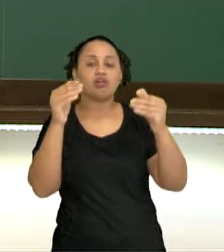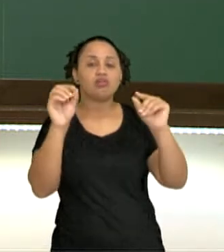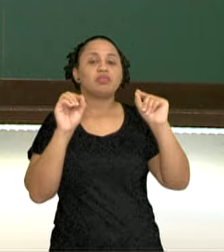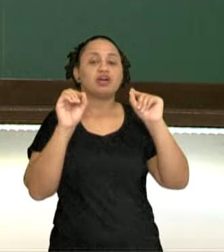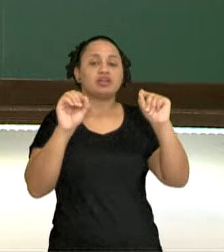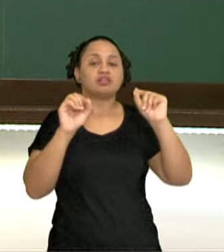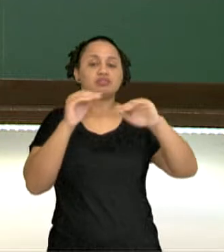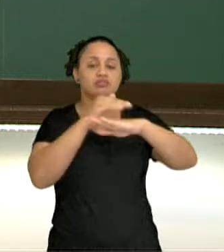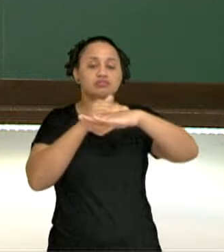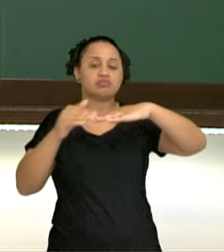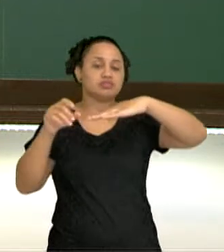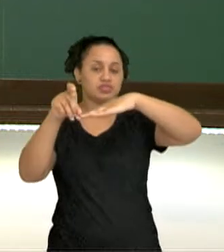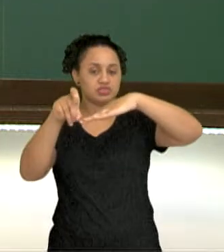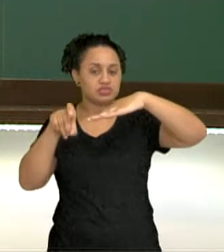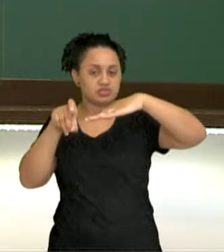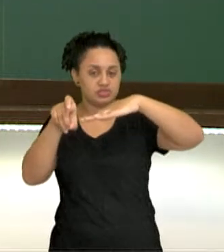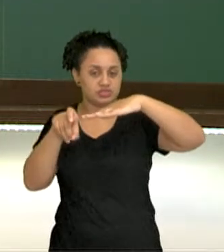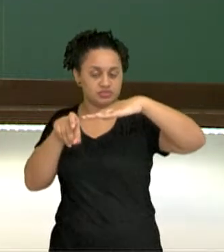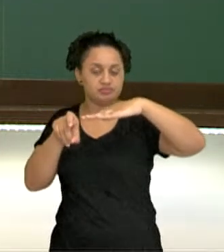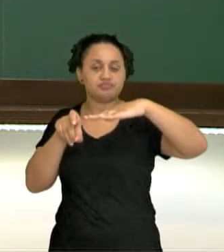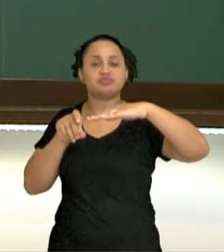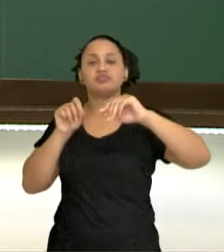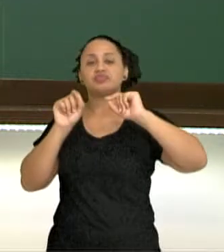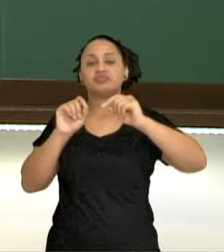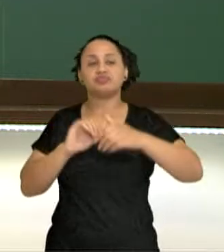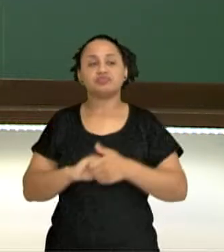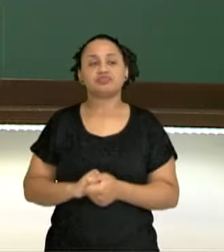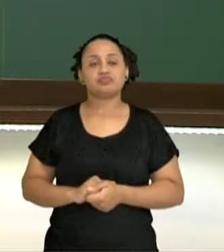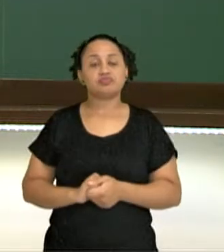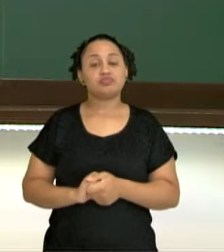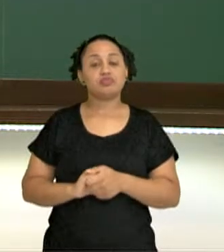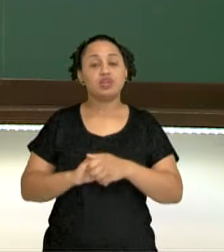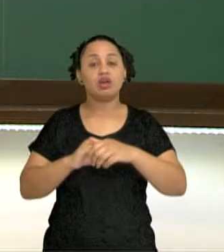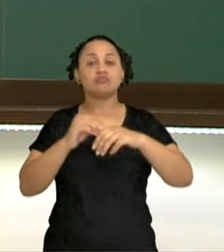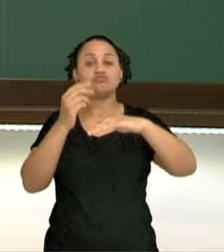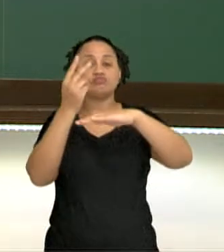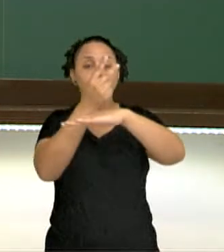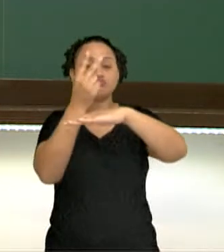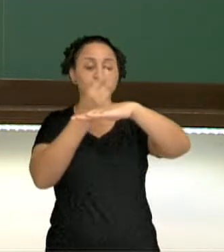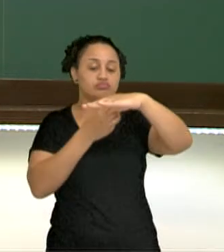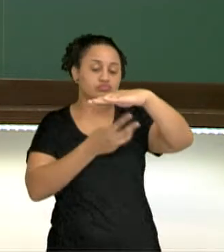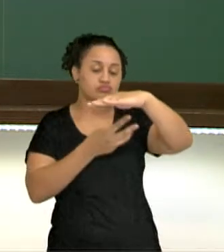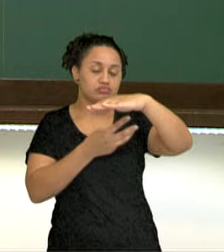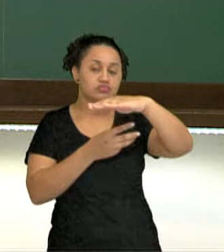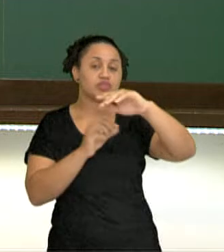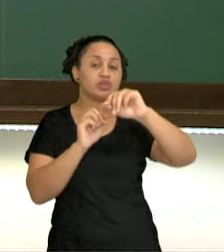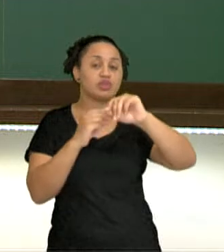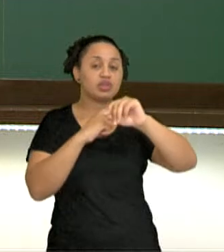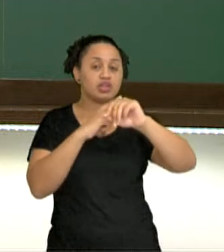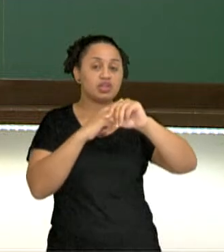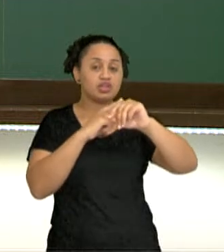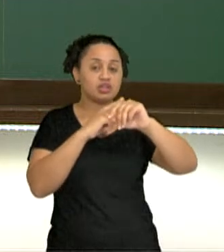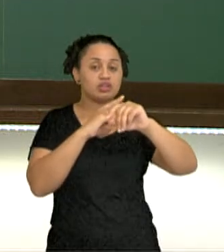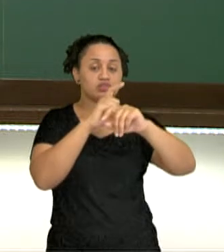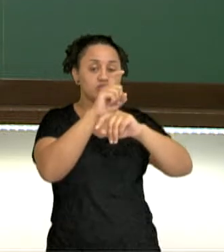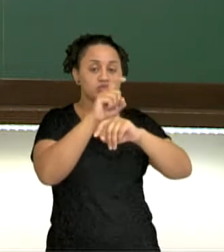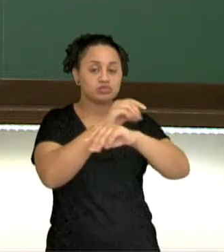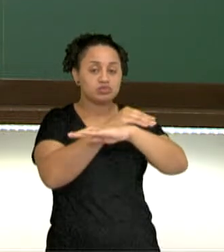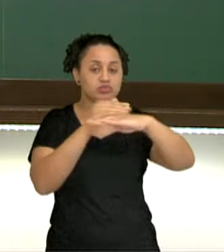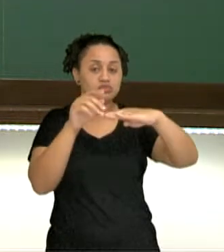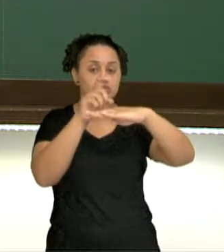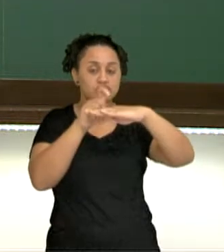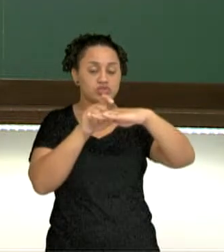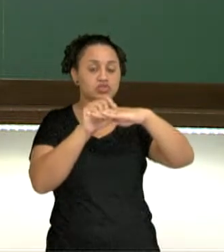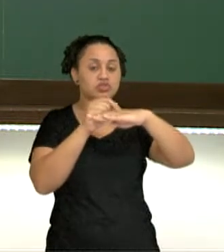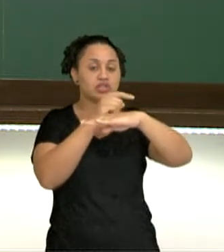eixo x. Lá no segundo e no terceiro quadrante, o ângulo que eu tenho no eixo x é o ângulo de